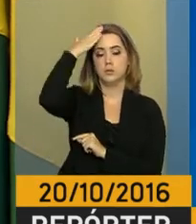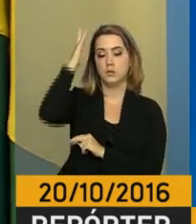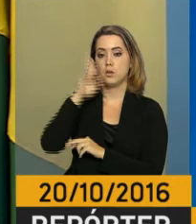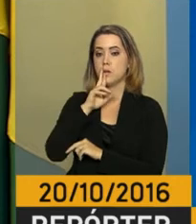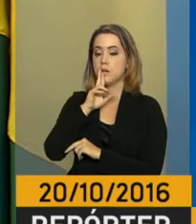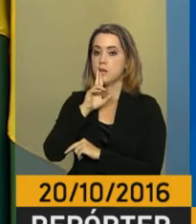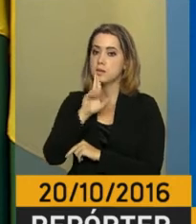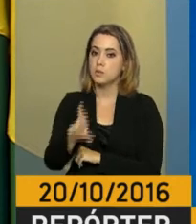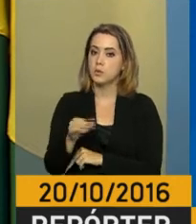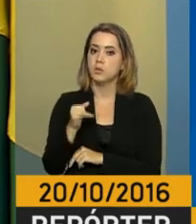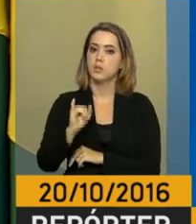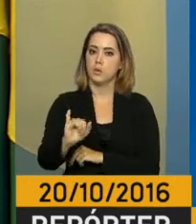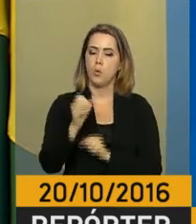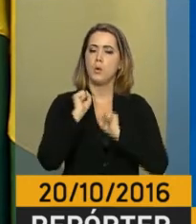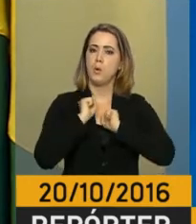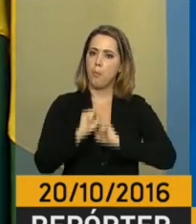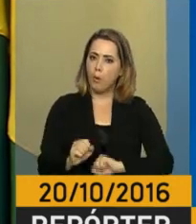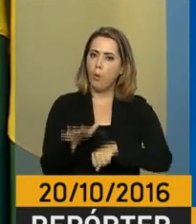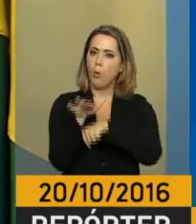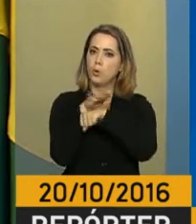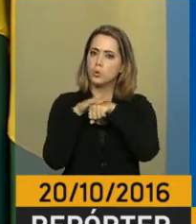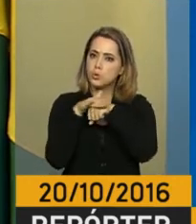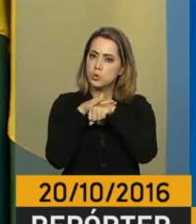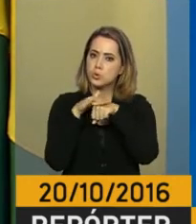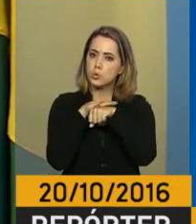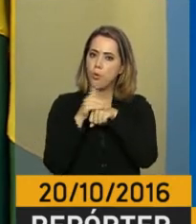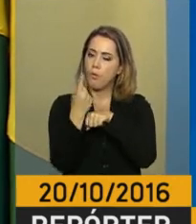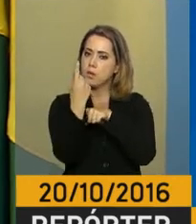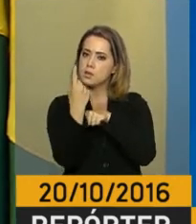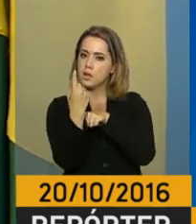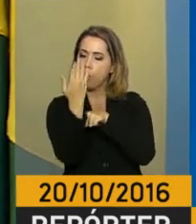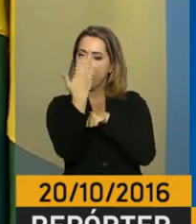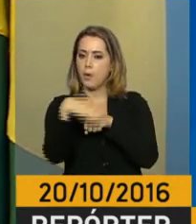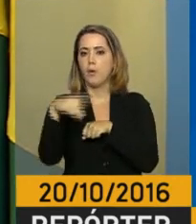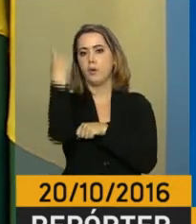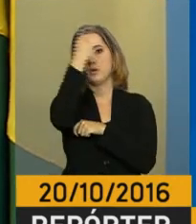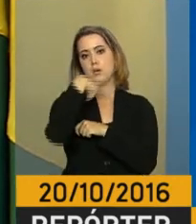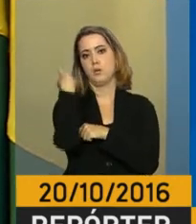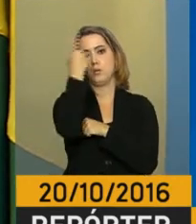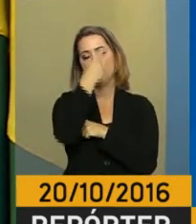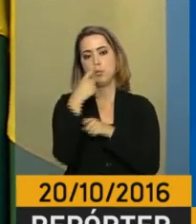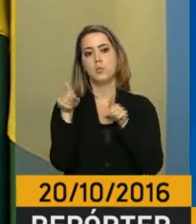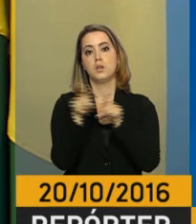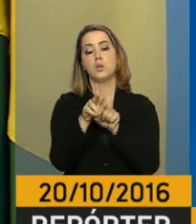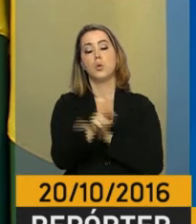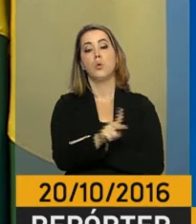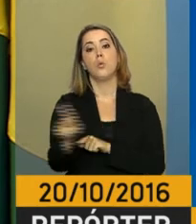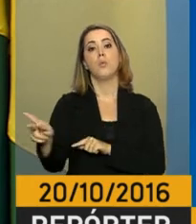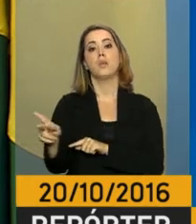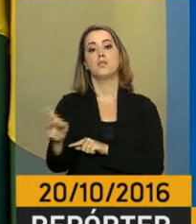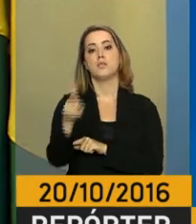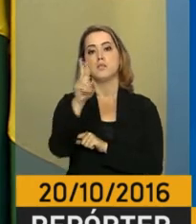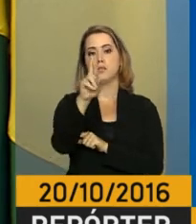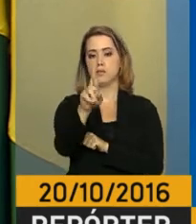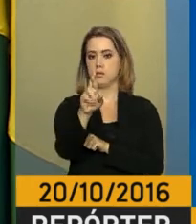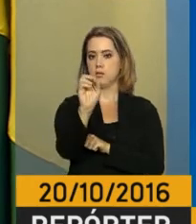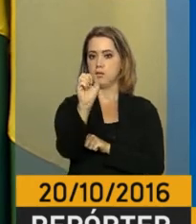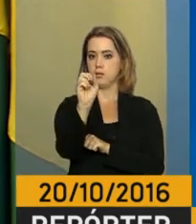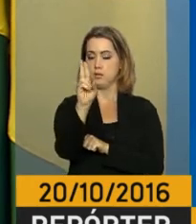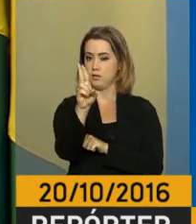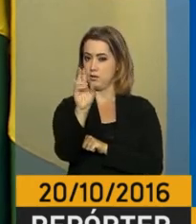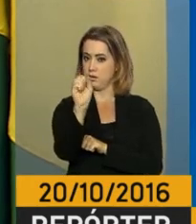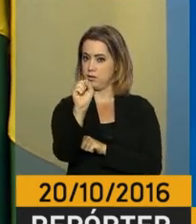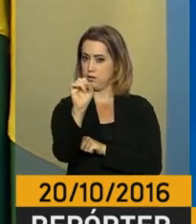que informalmente pôde conversar por cerca de 1h30 com o presidente Vladimir Putin. Essa conversa